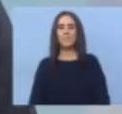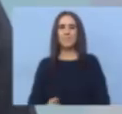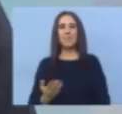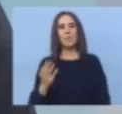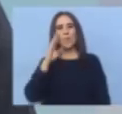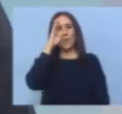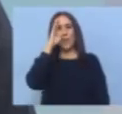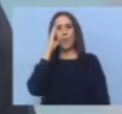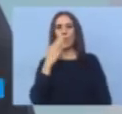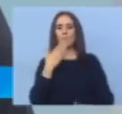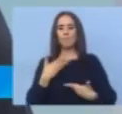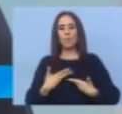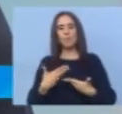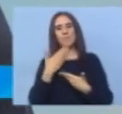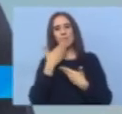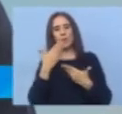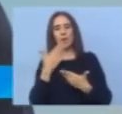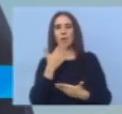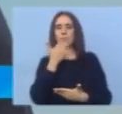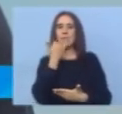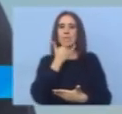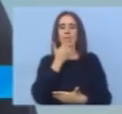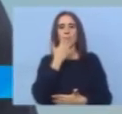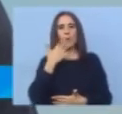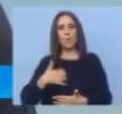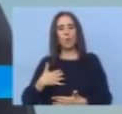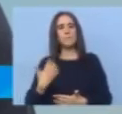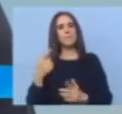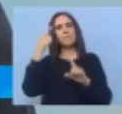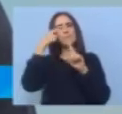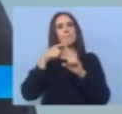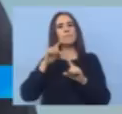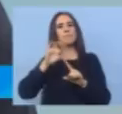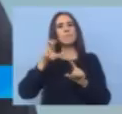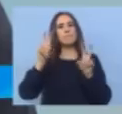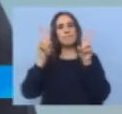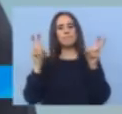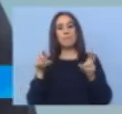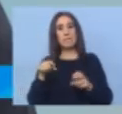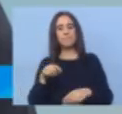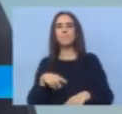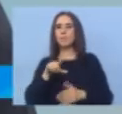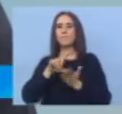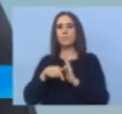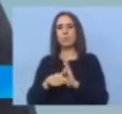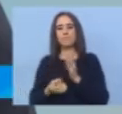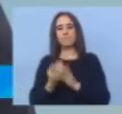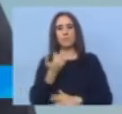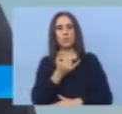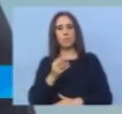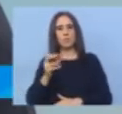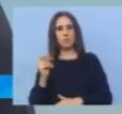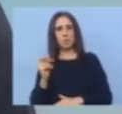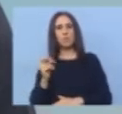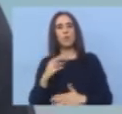uma honra estar aqui a falar deste projeto da Missão País. A Missão País é um projeto que nasceu em 2003 com uma dupla